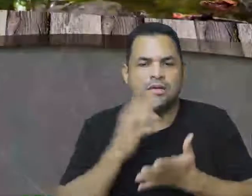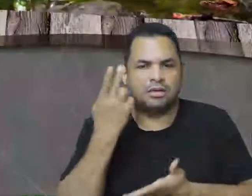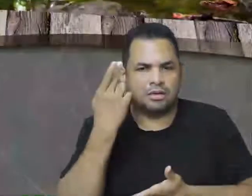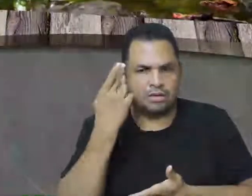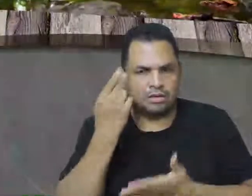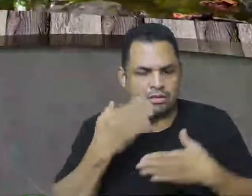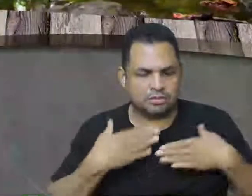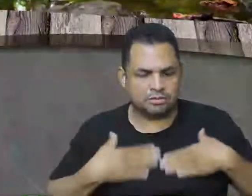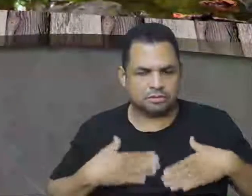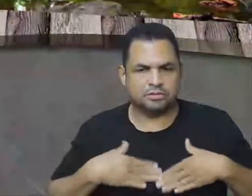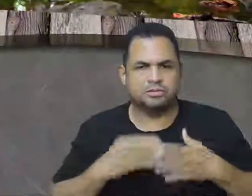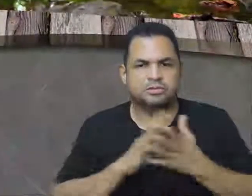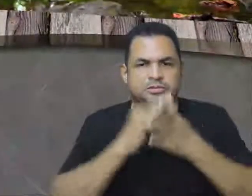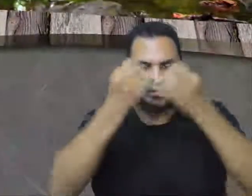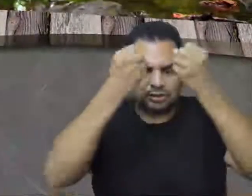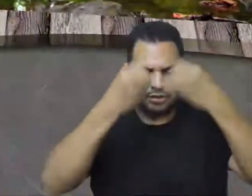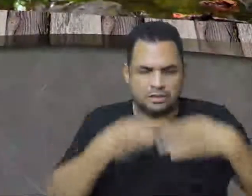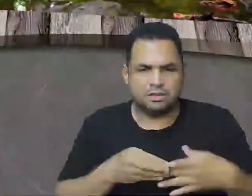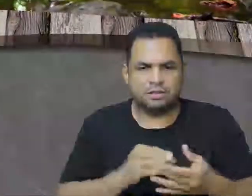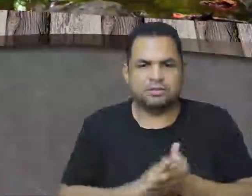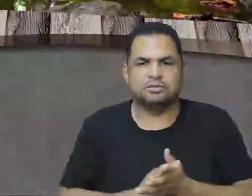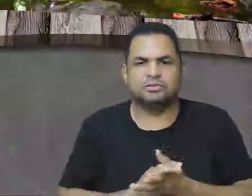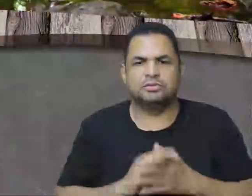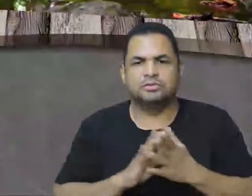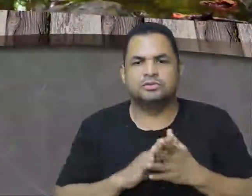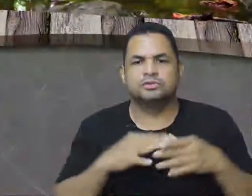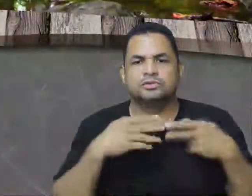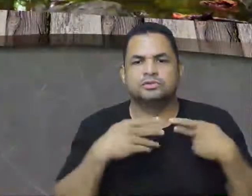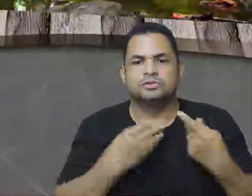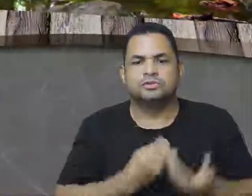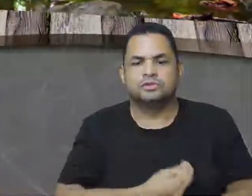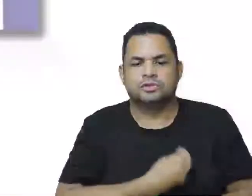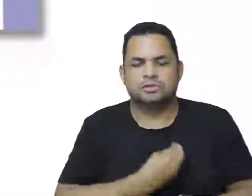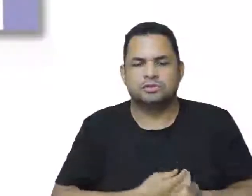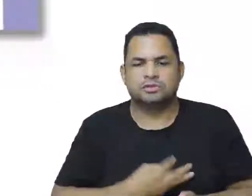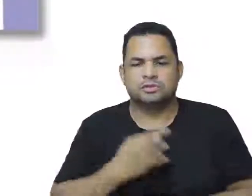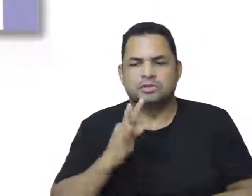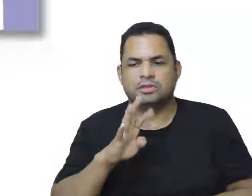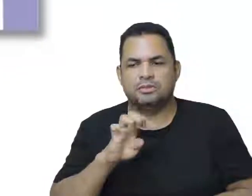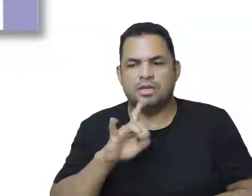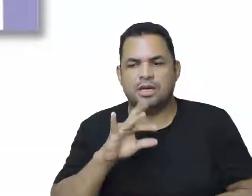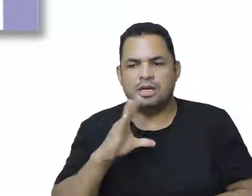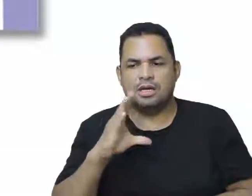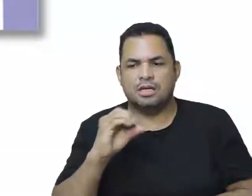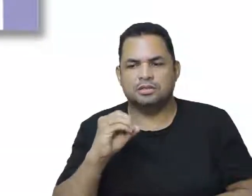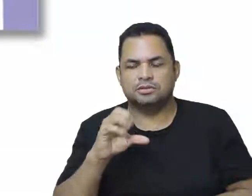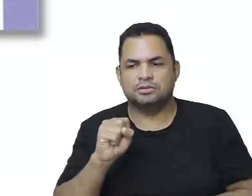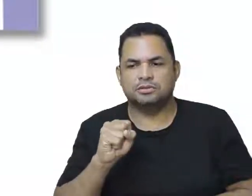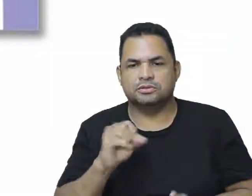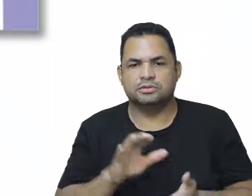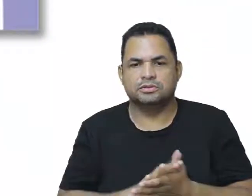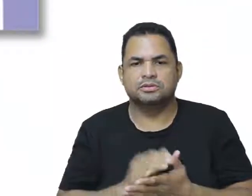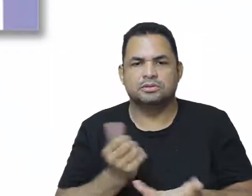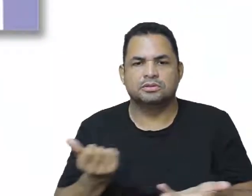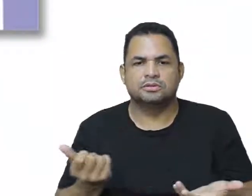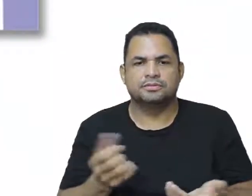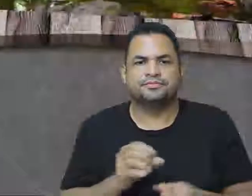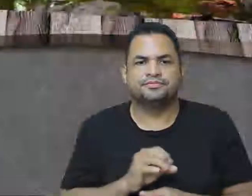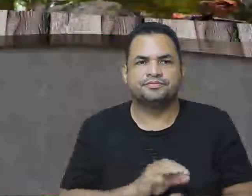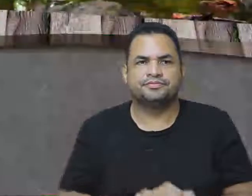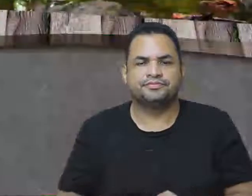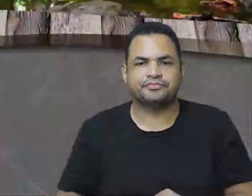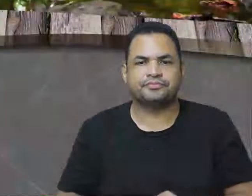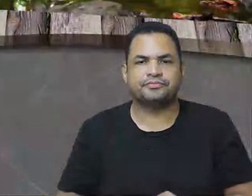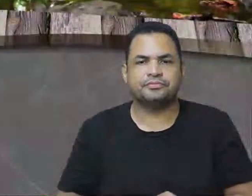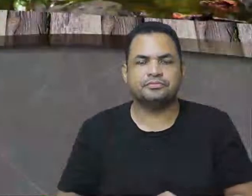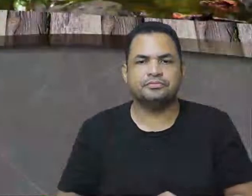seres triblásticos. Que são seres triblásticos, pessoal? Vamos lá, responde aí para mim. Vou esperar, né? São